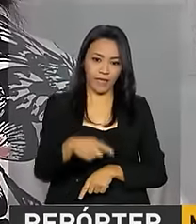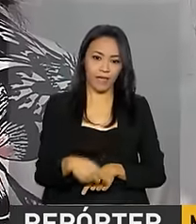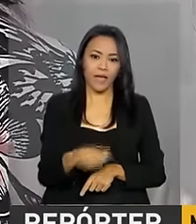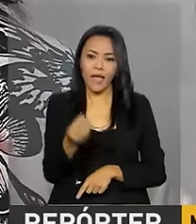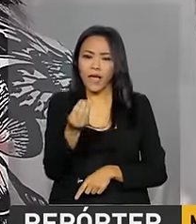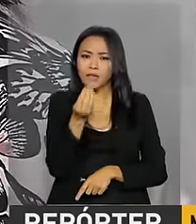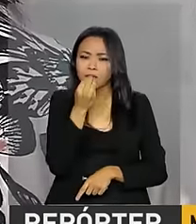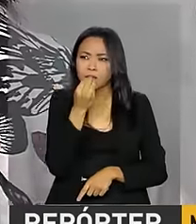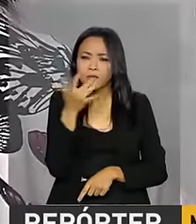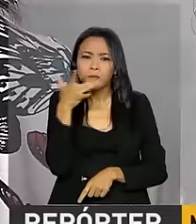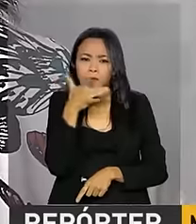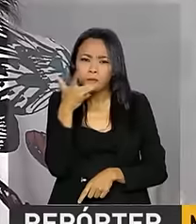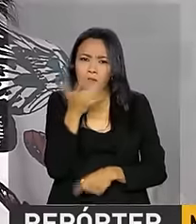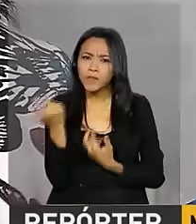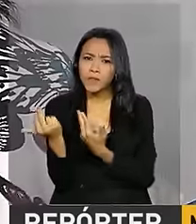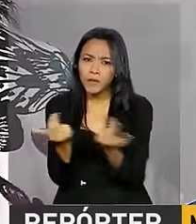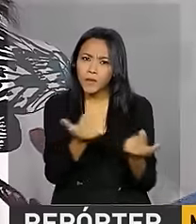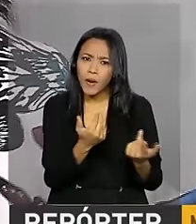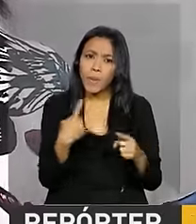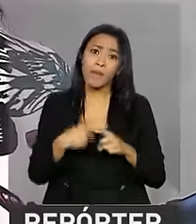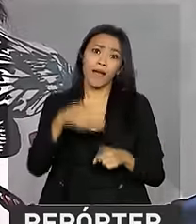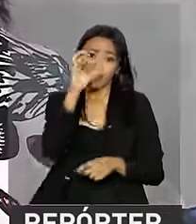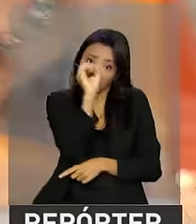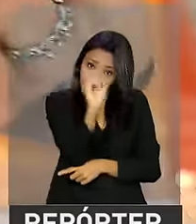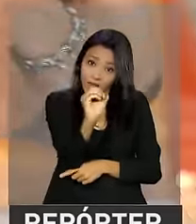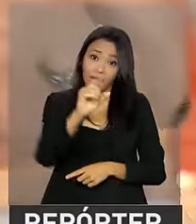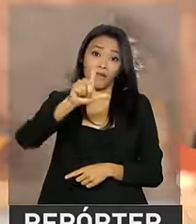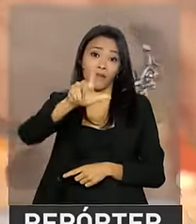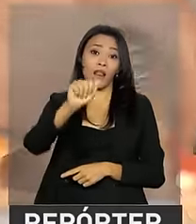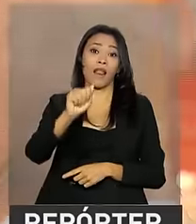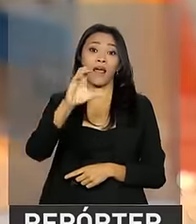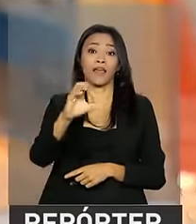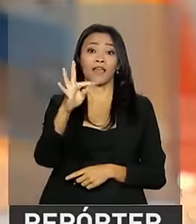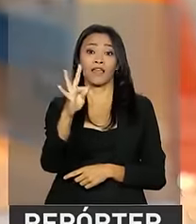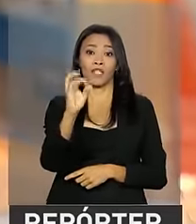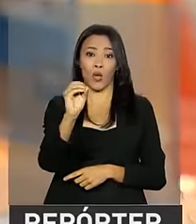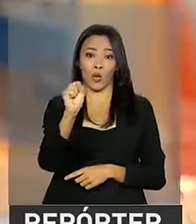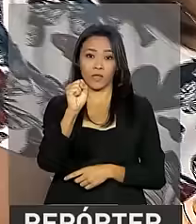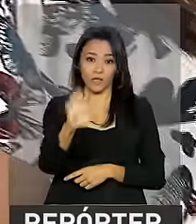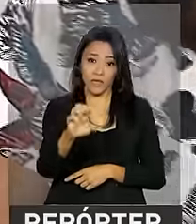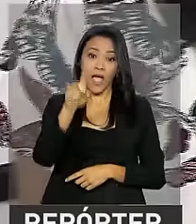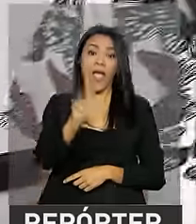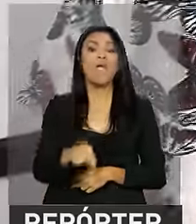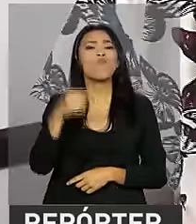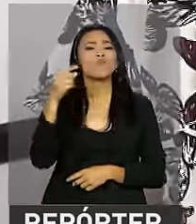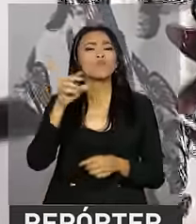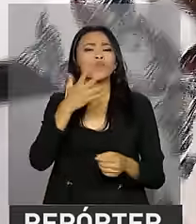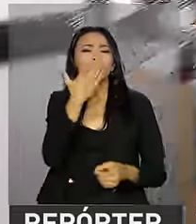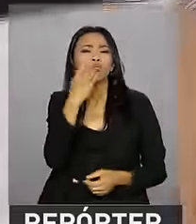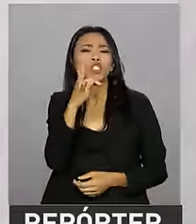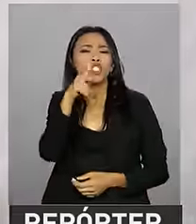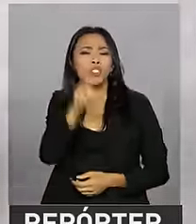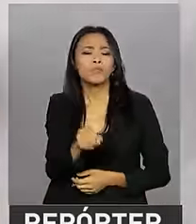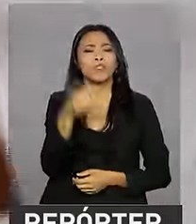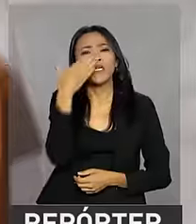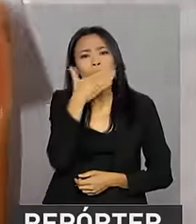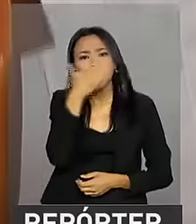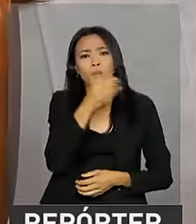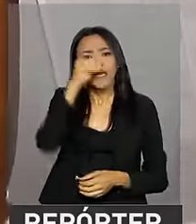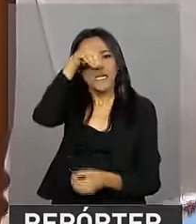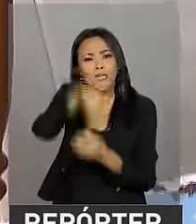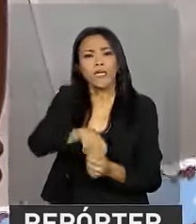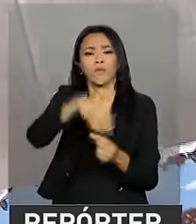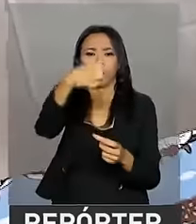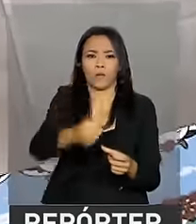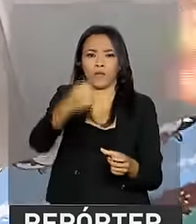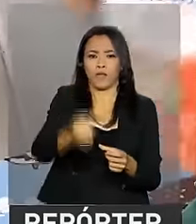tem só queis é lactose a lactose é o principal açúcar presente no leite e é encontrada em